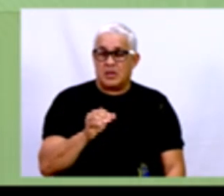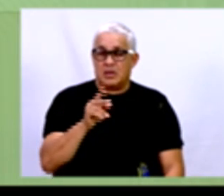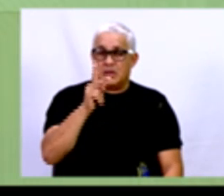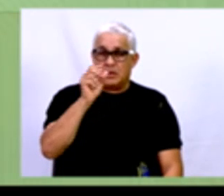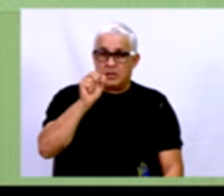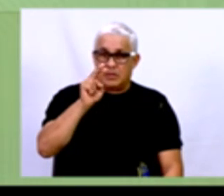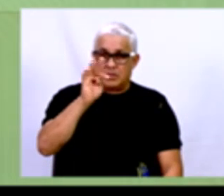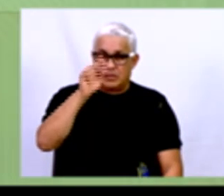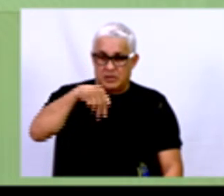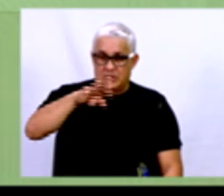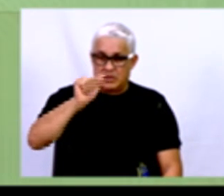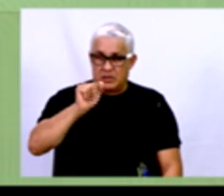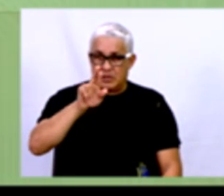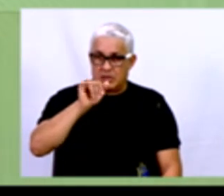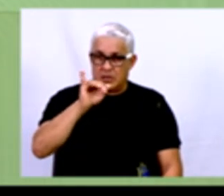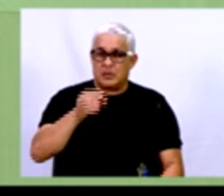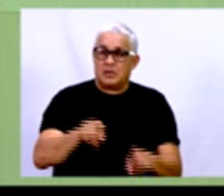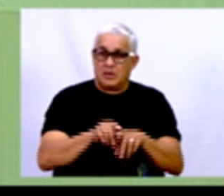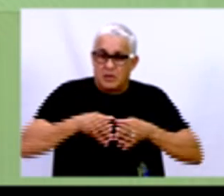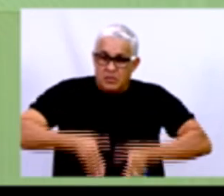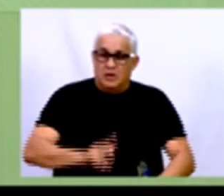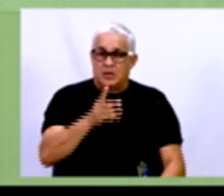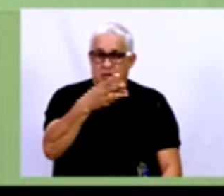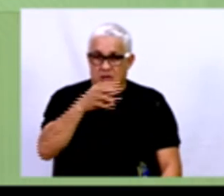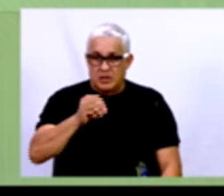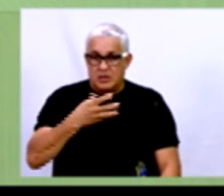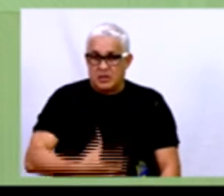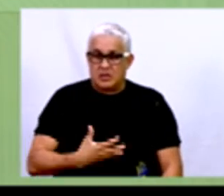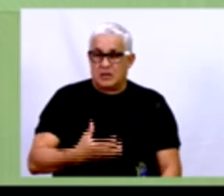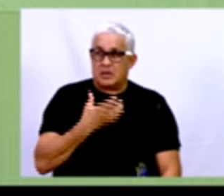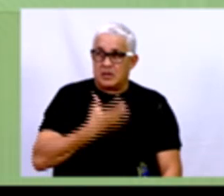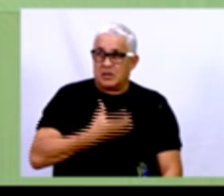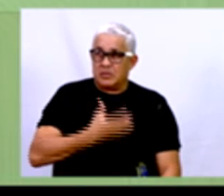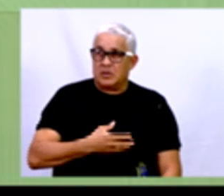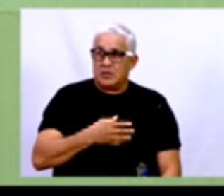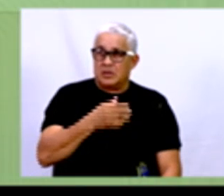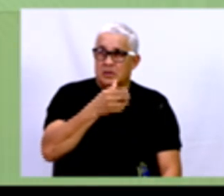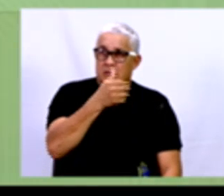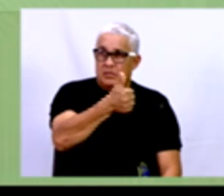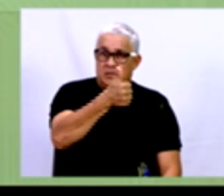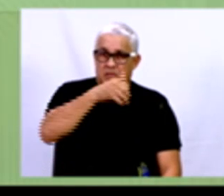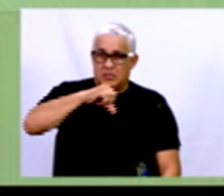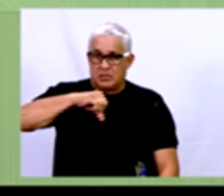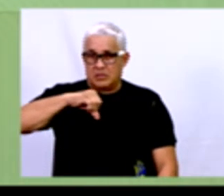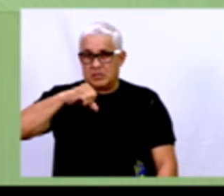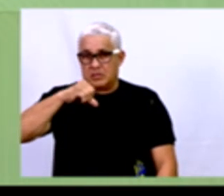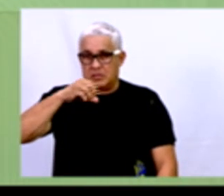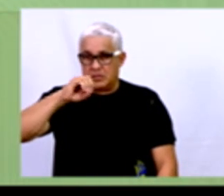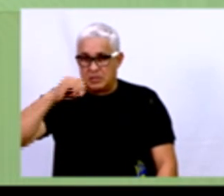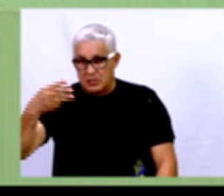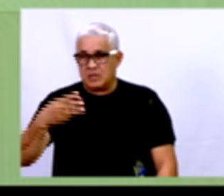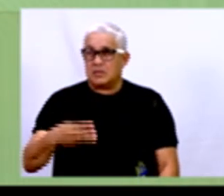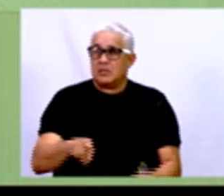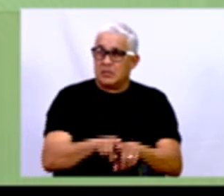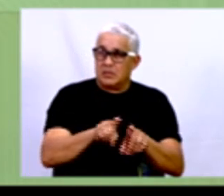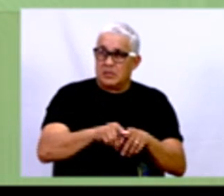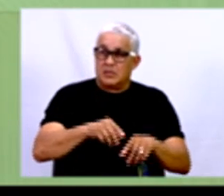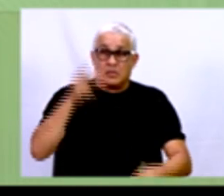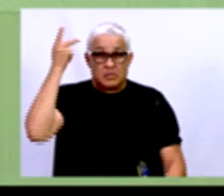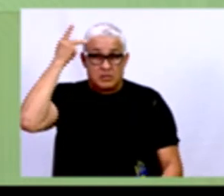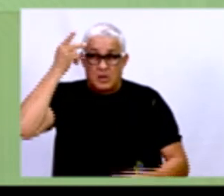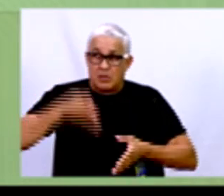de 1903, numa fazenda de café nas proximidades de Brodowski, em São Paulo. Com a